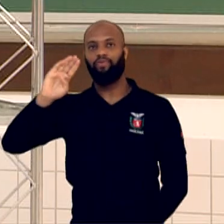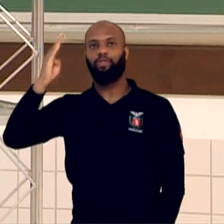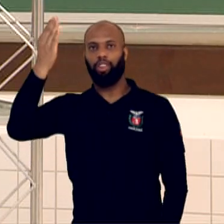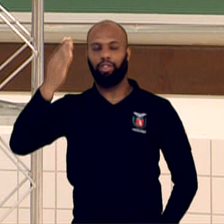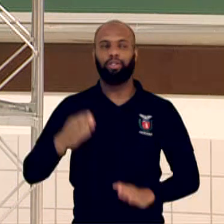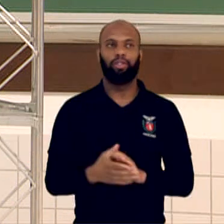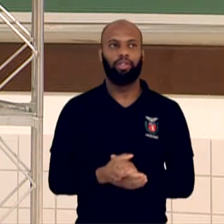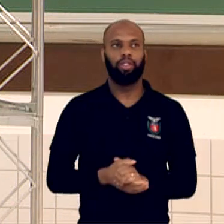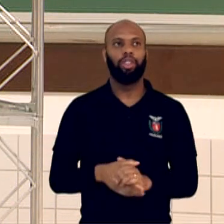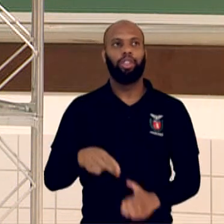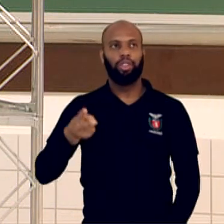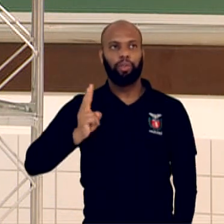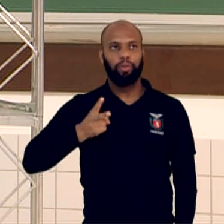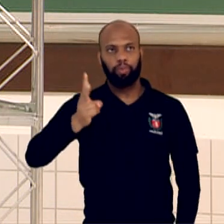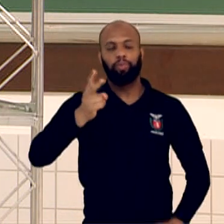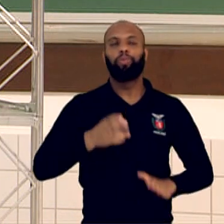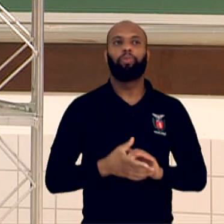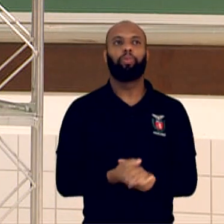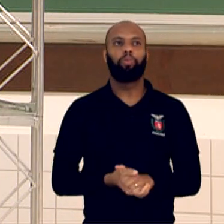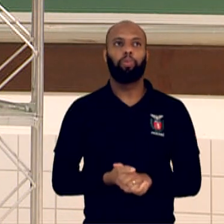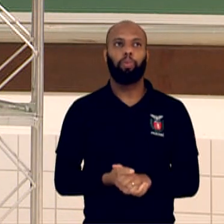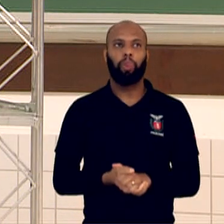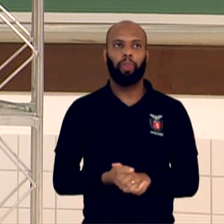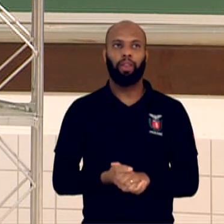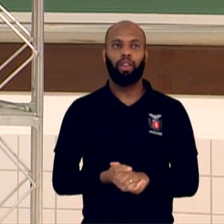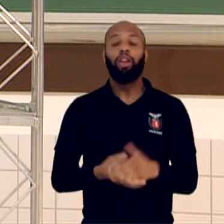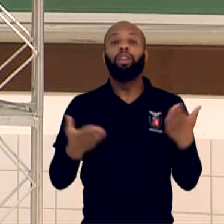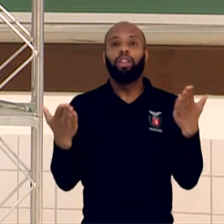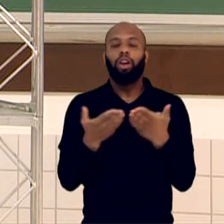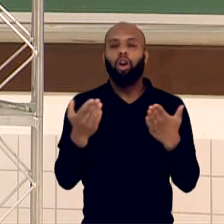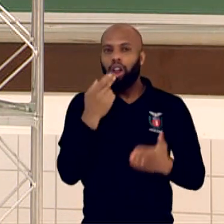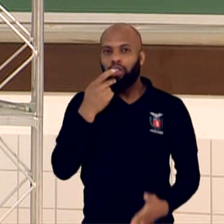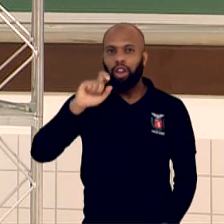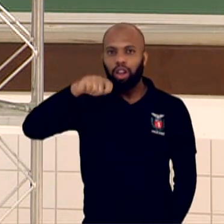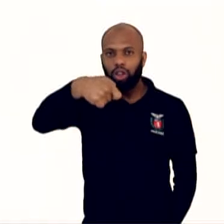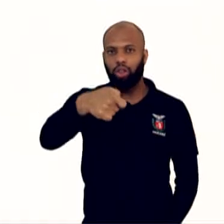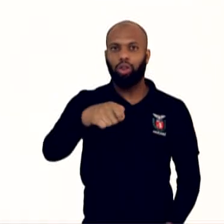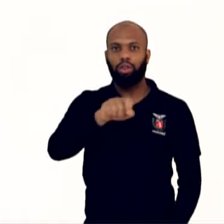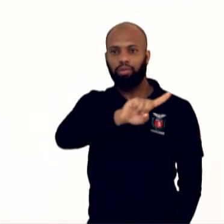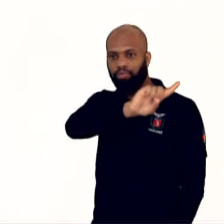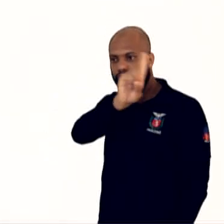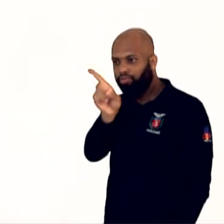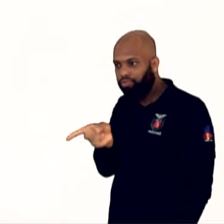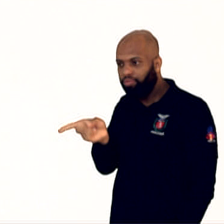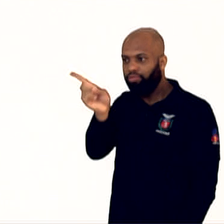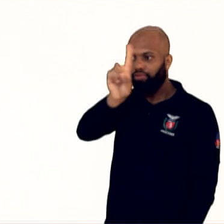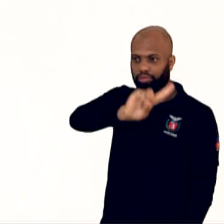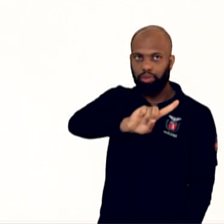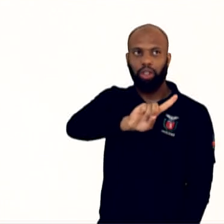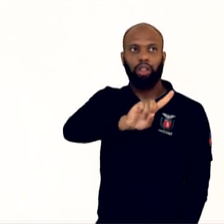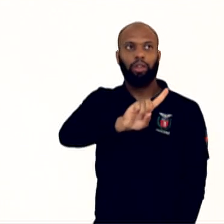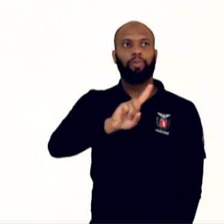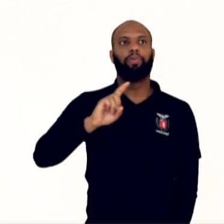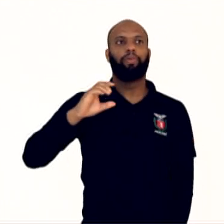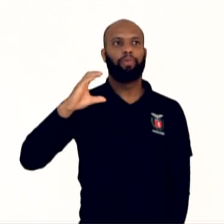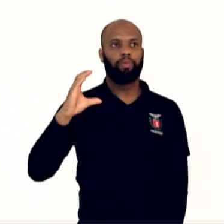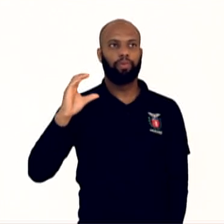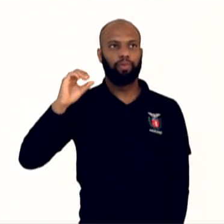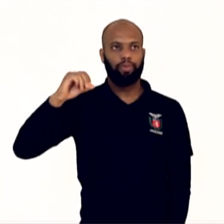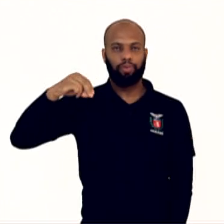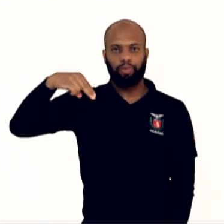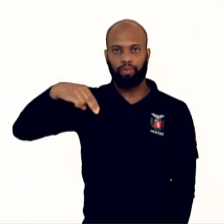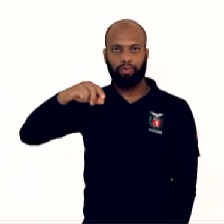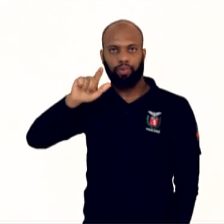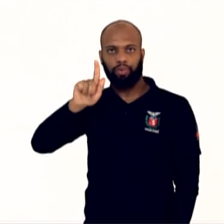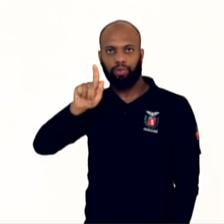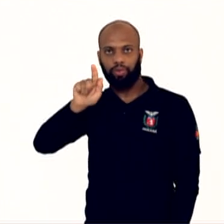gente? Então, continuando aqui. A gente vai falar também sobre arcos côngruos, né? A matemática traz